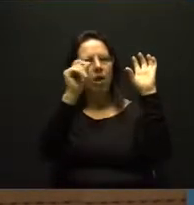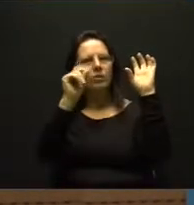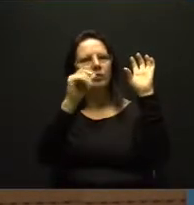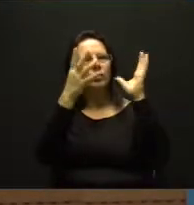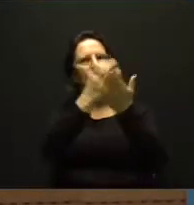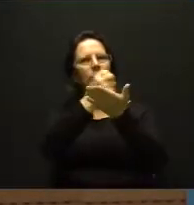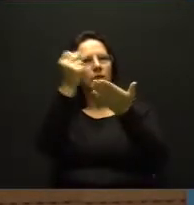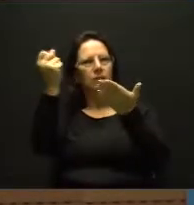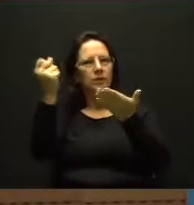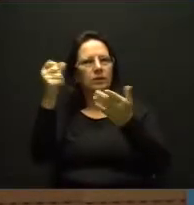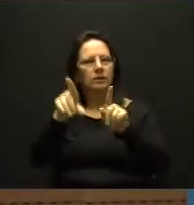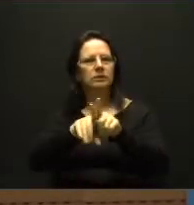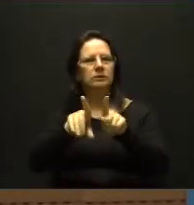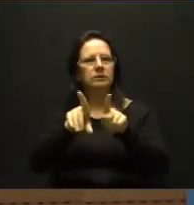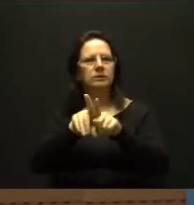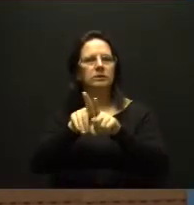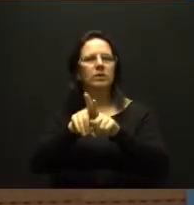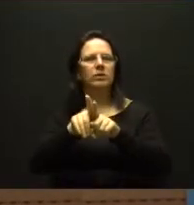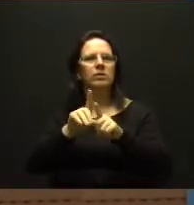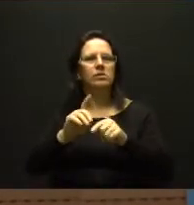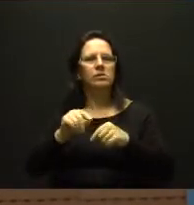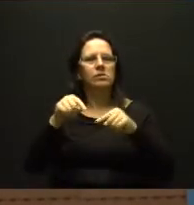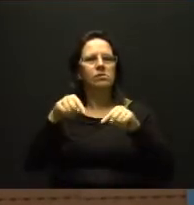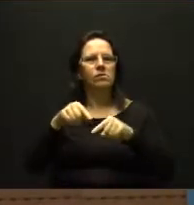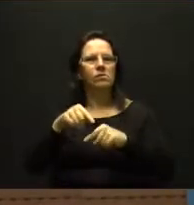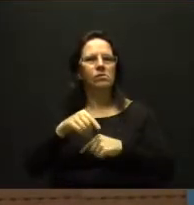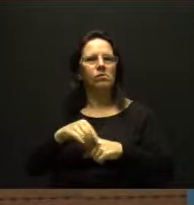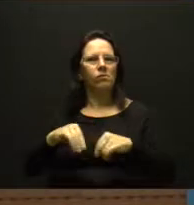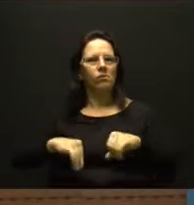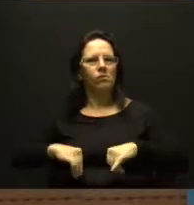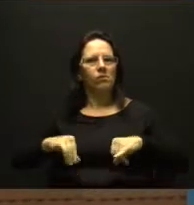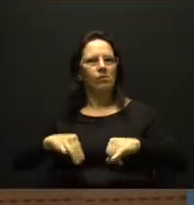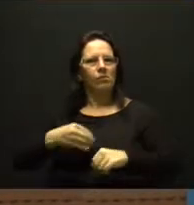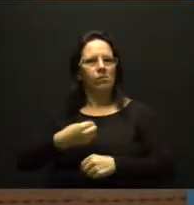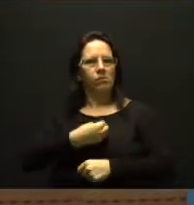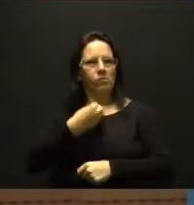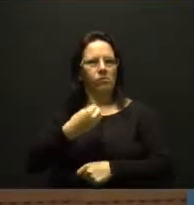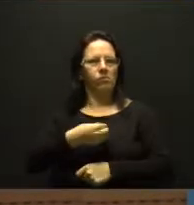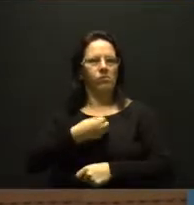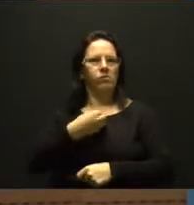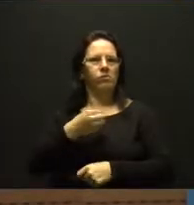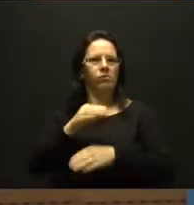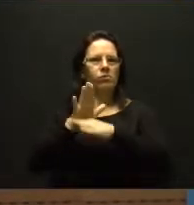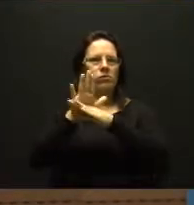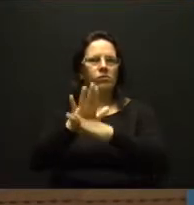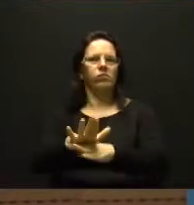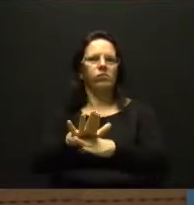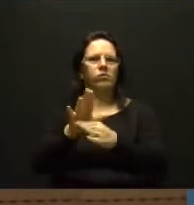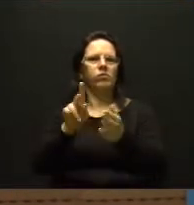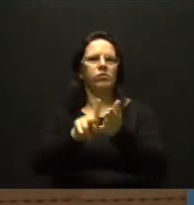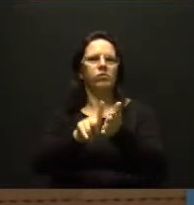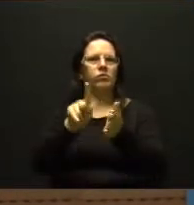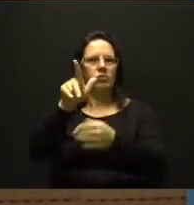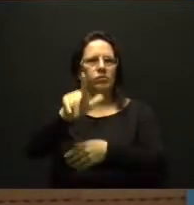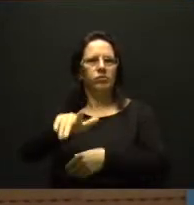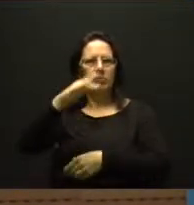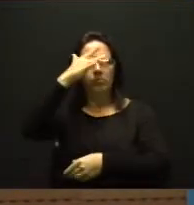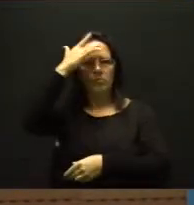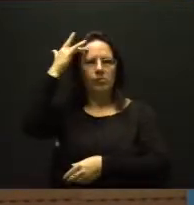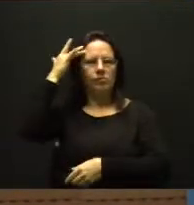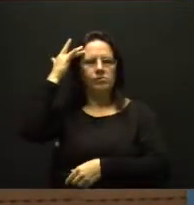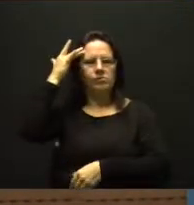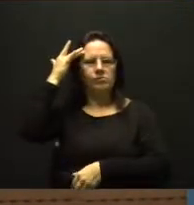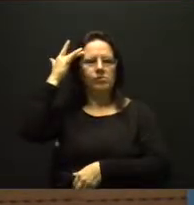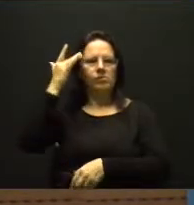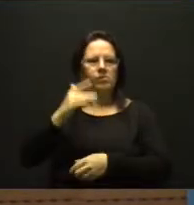são eles que efetivamente estão ali sua vida em nosso povo